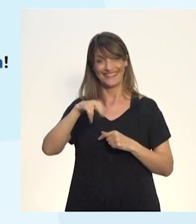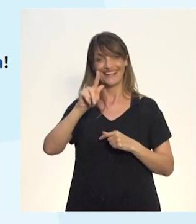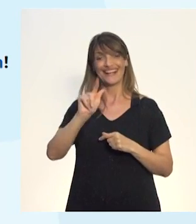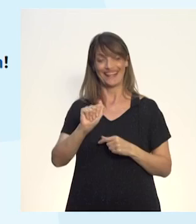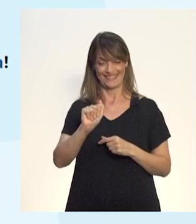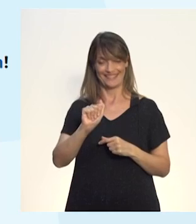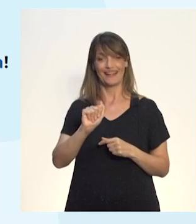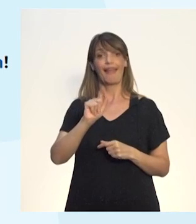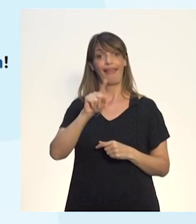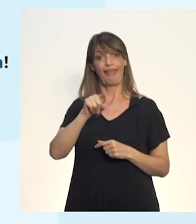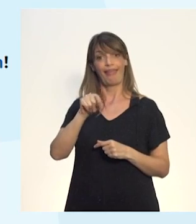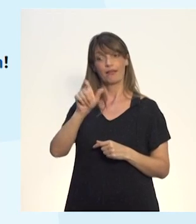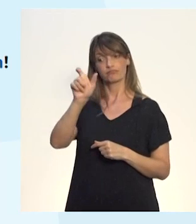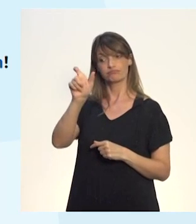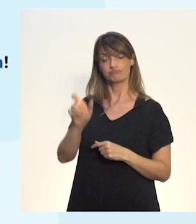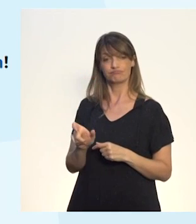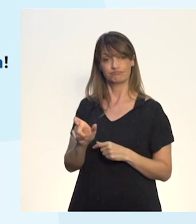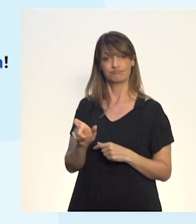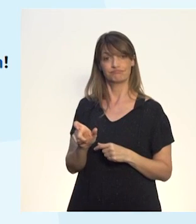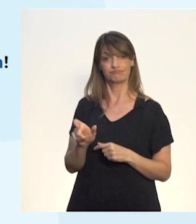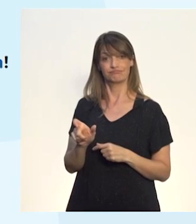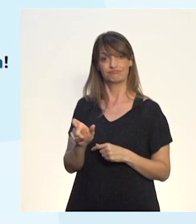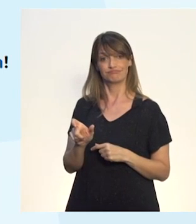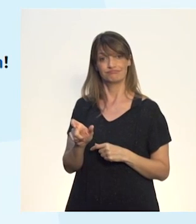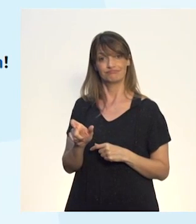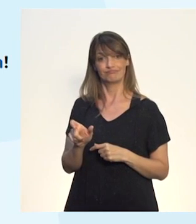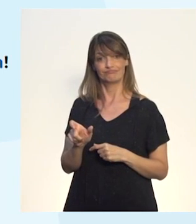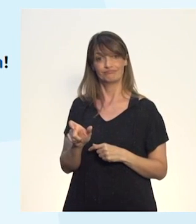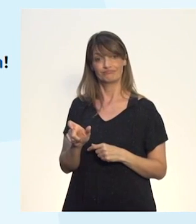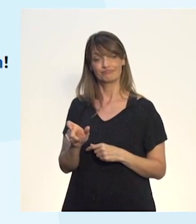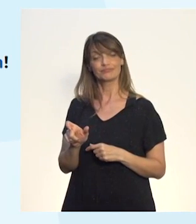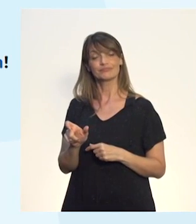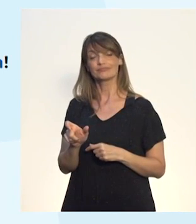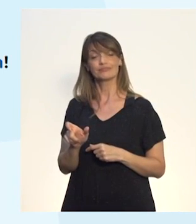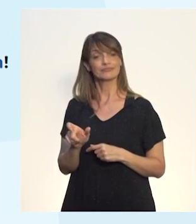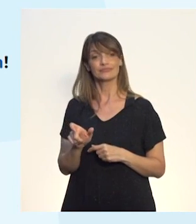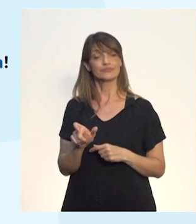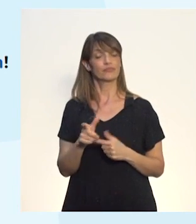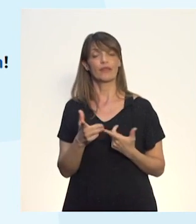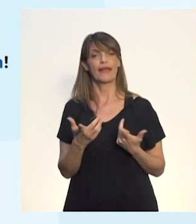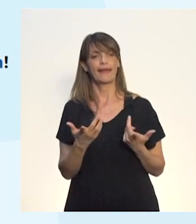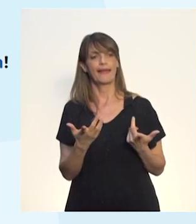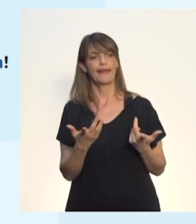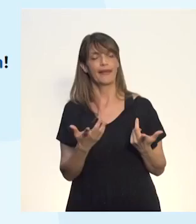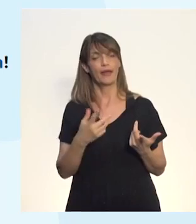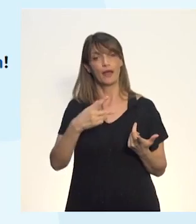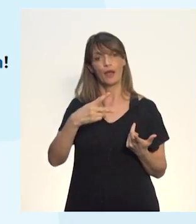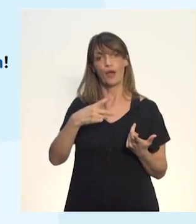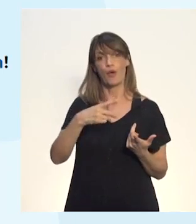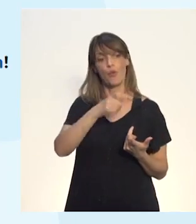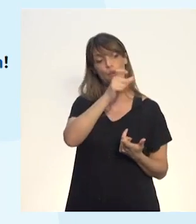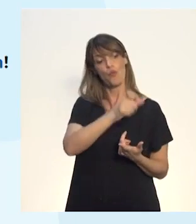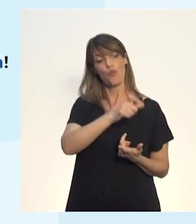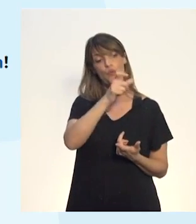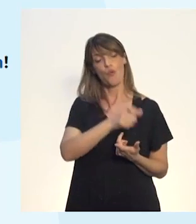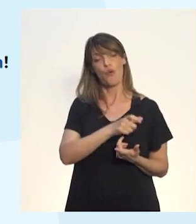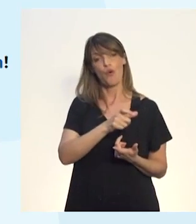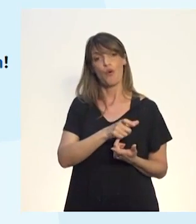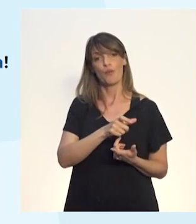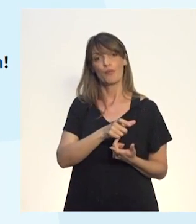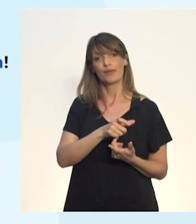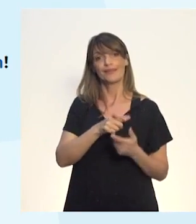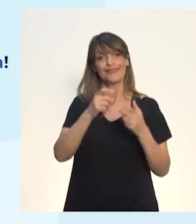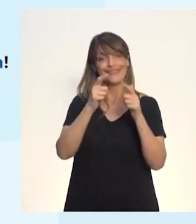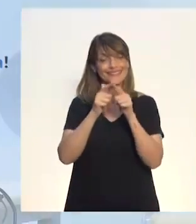figura altamente inspirada no personagem que é o homem que ri, né,